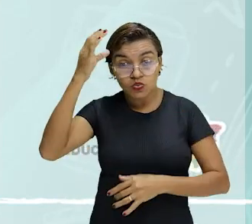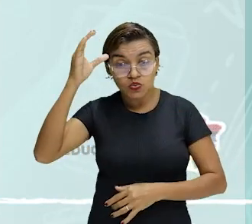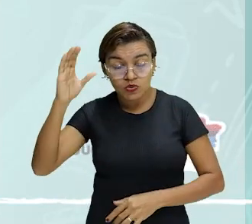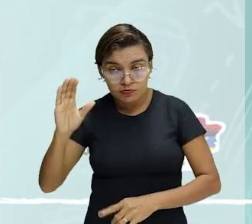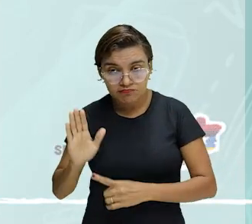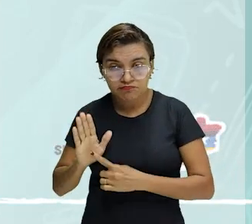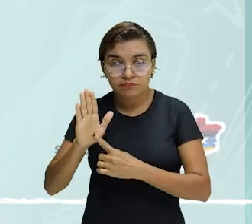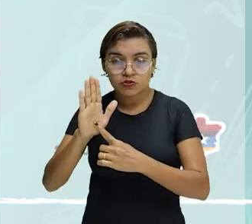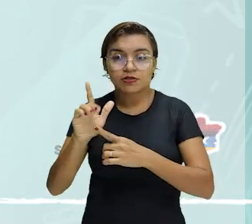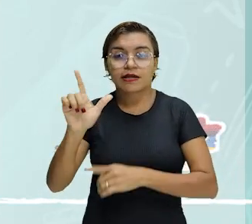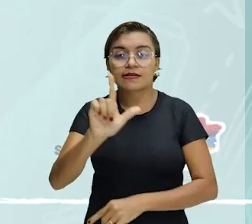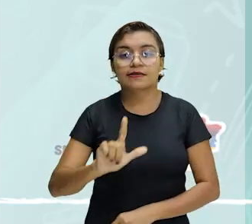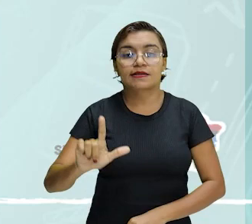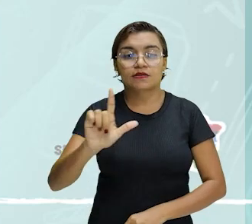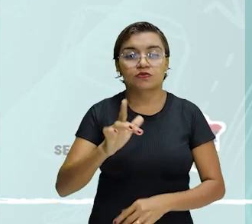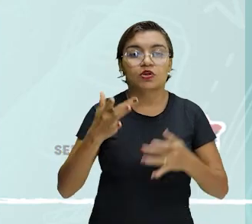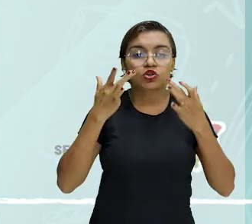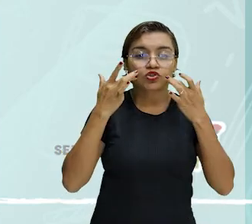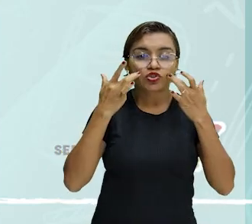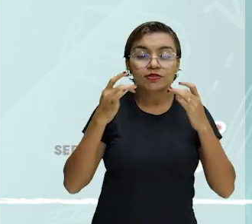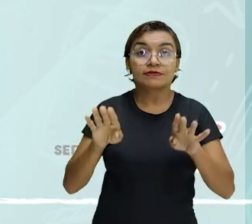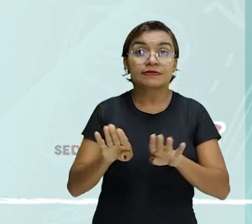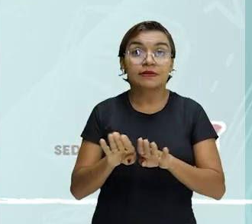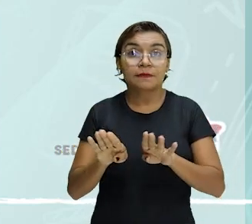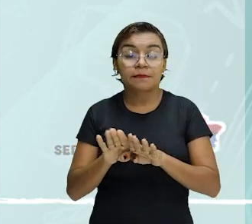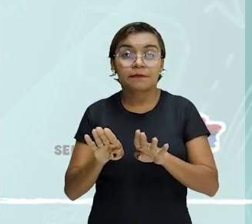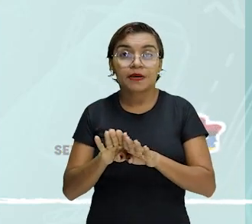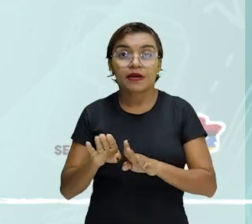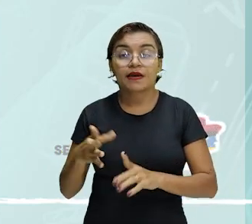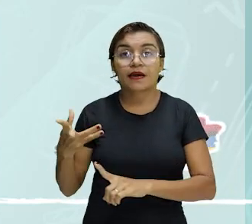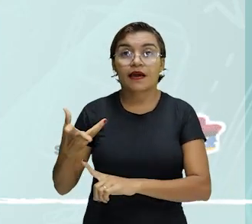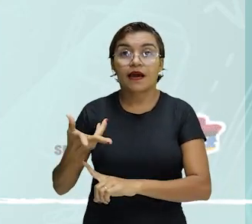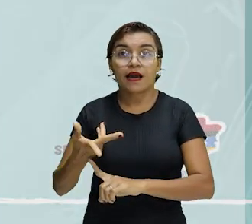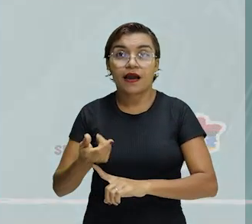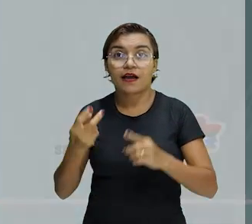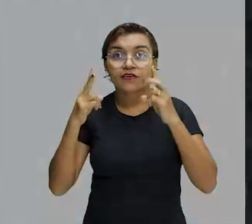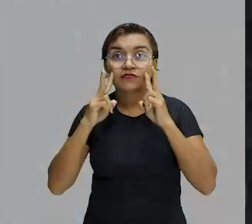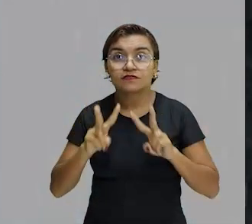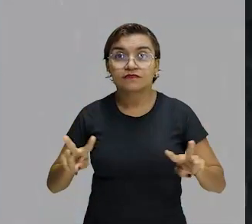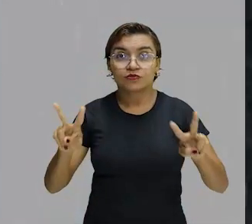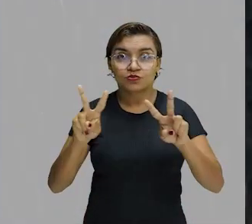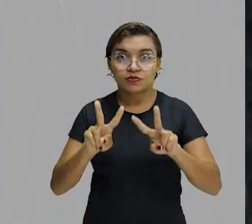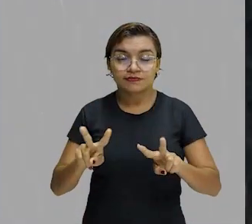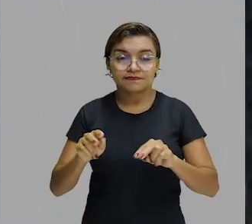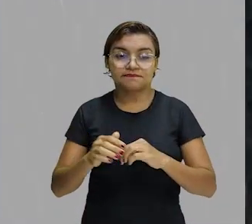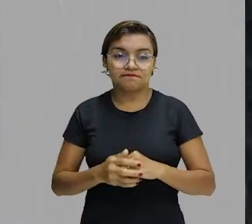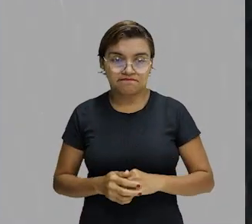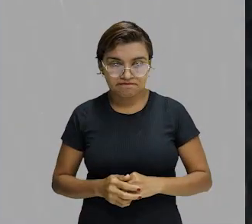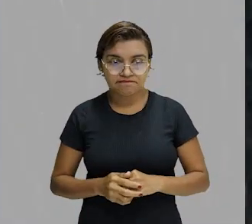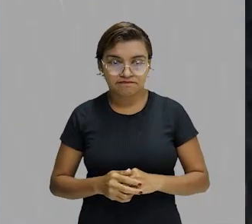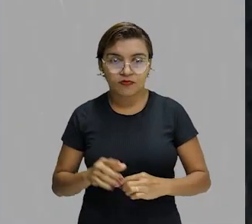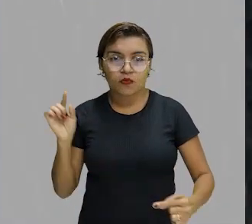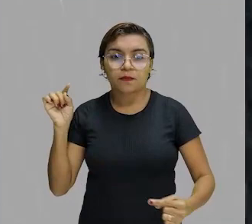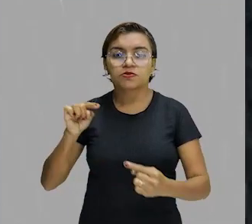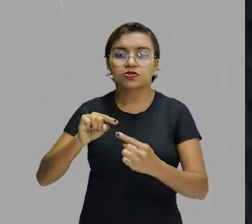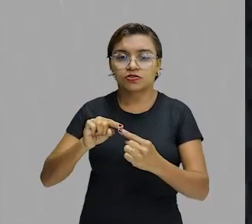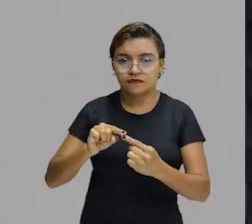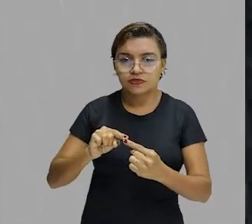se manifesta na literatura, no teatro e nas artes visuais. Né? O naturalismo tem como base a